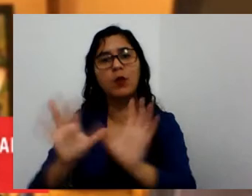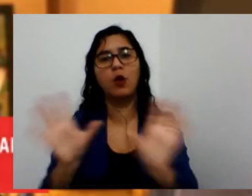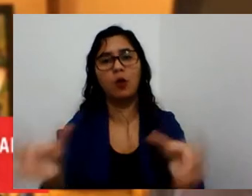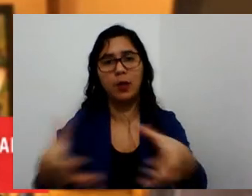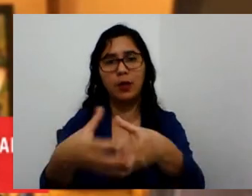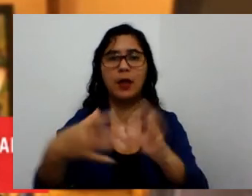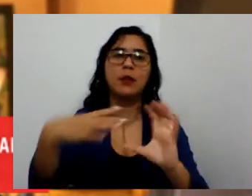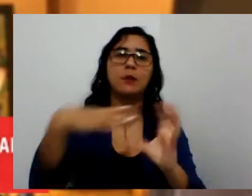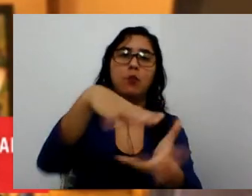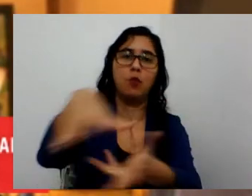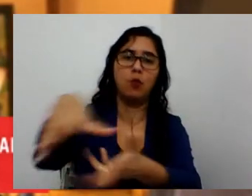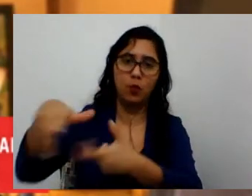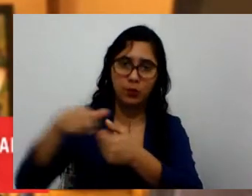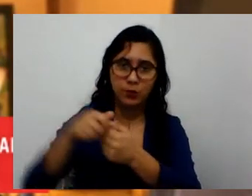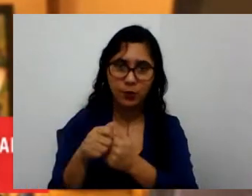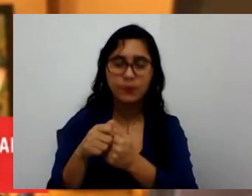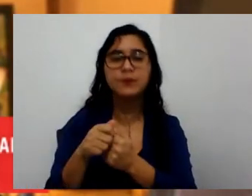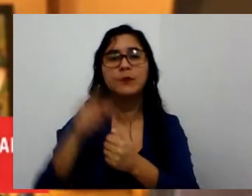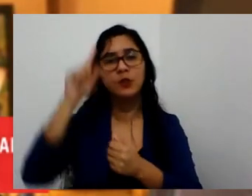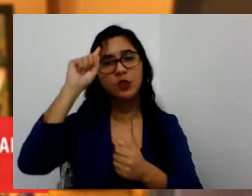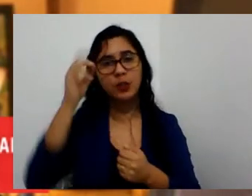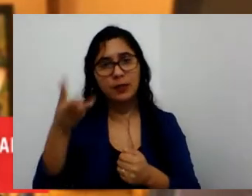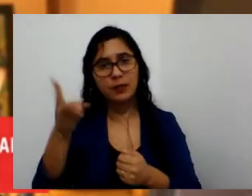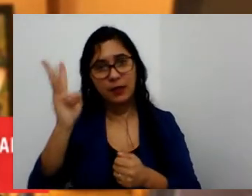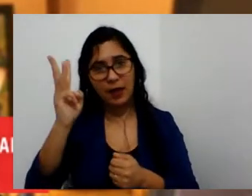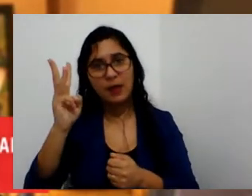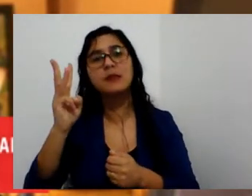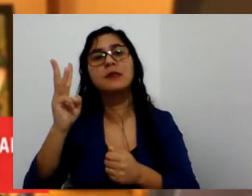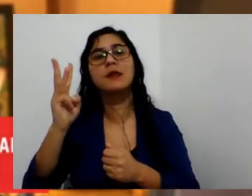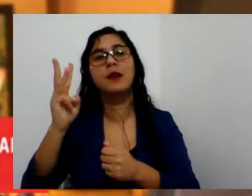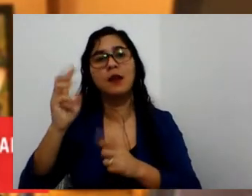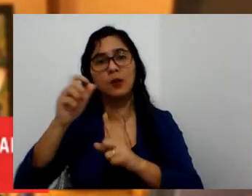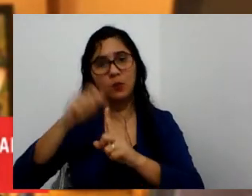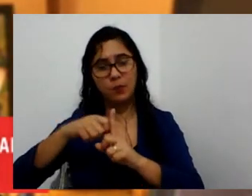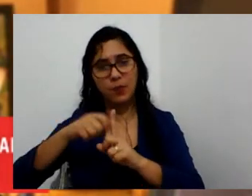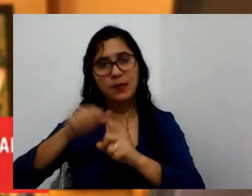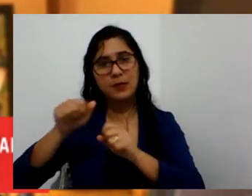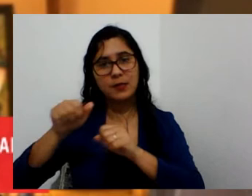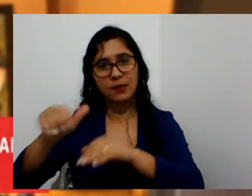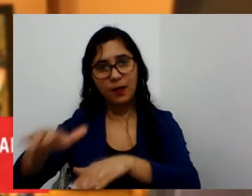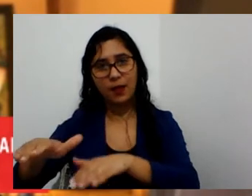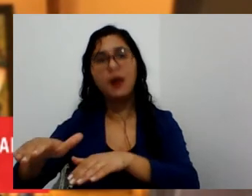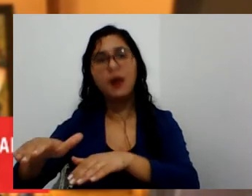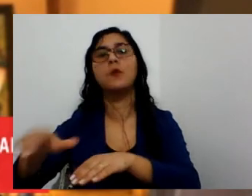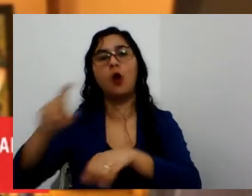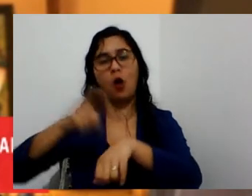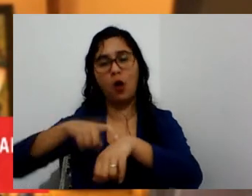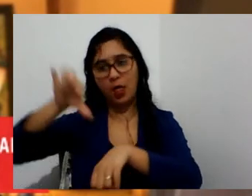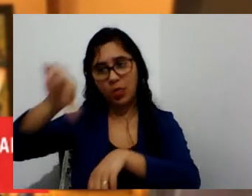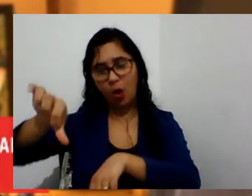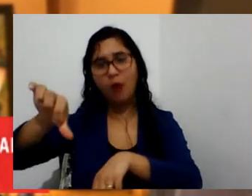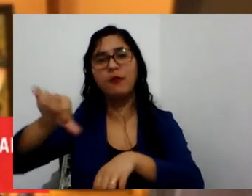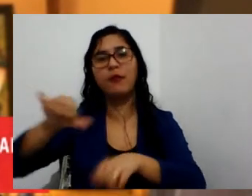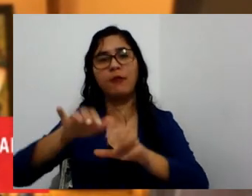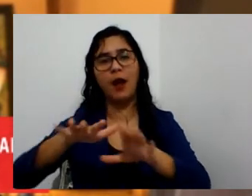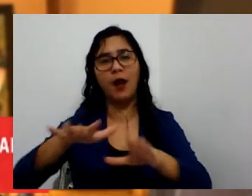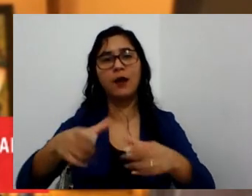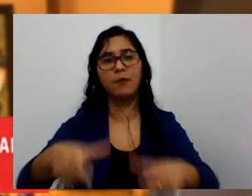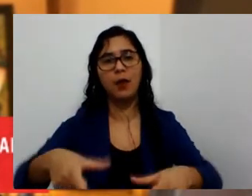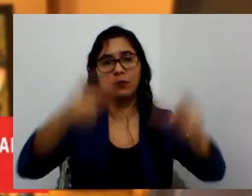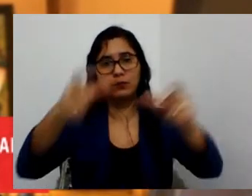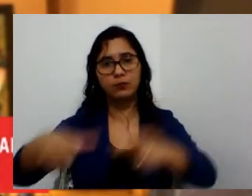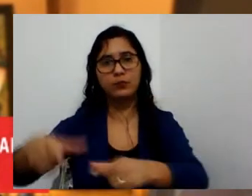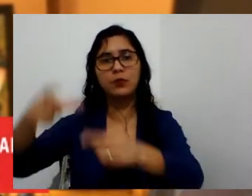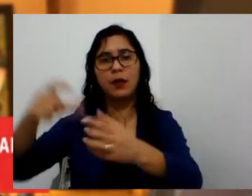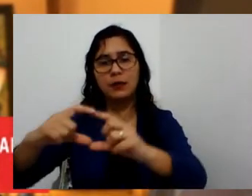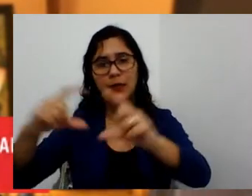mundial. No dia 3/9, às 9 horas, será realizada uma sessão pública para a constituição das urnas virtuais, das